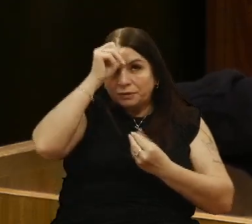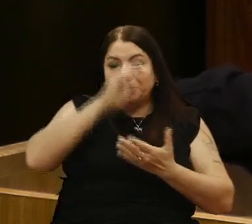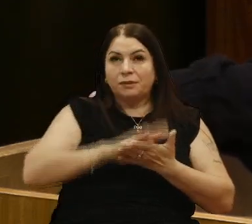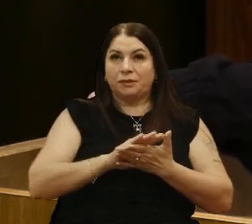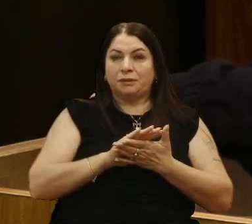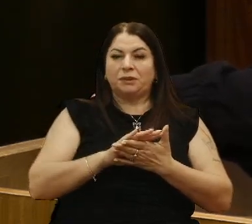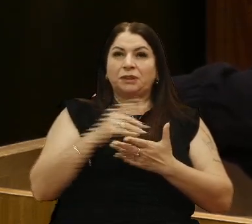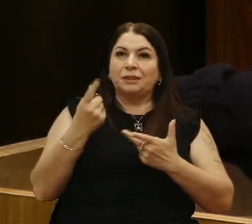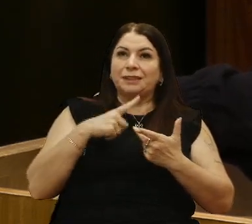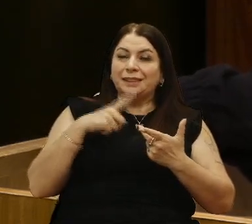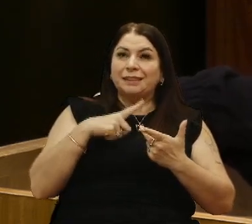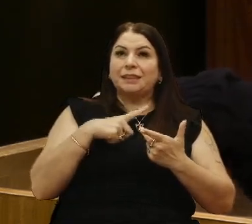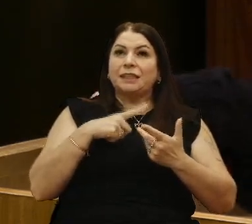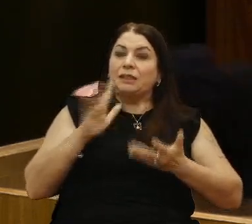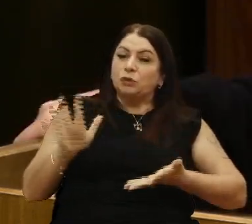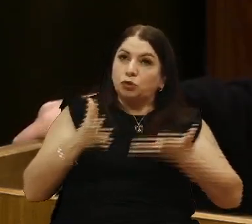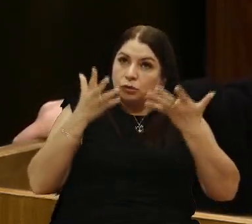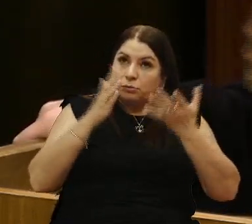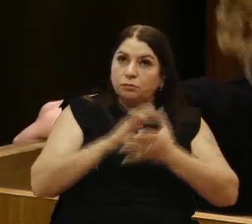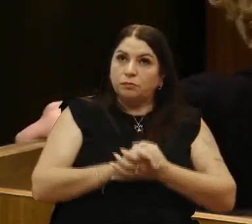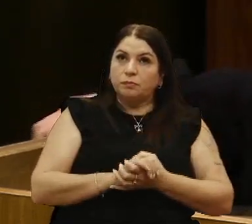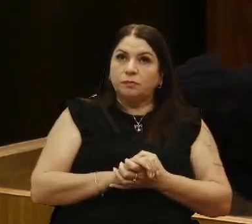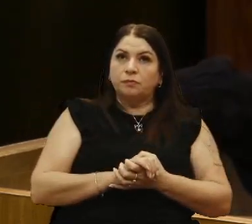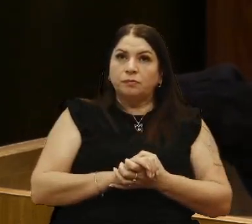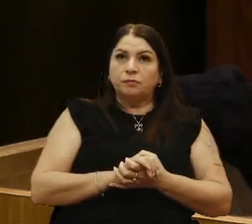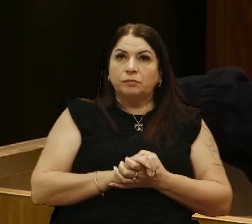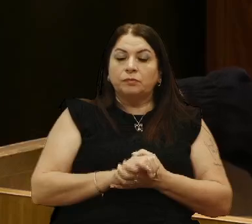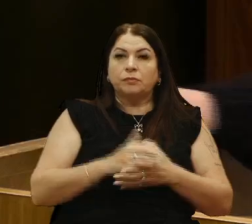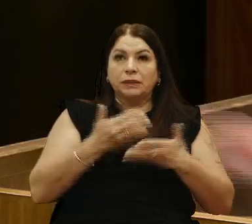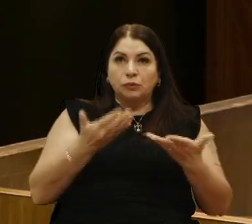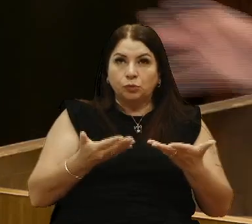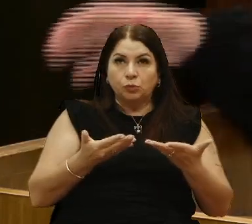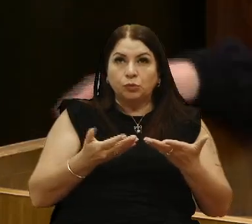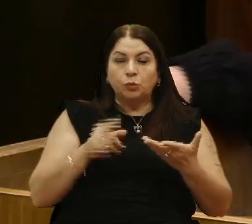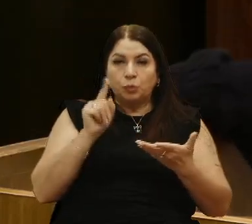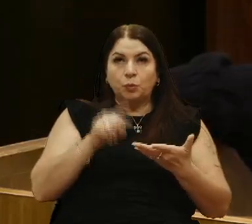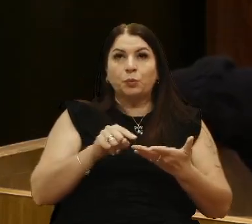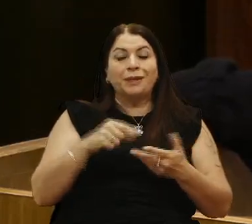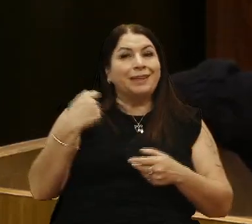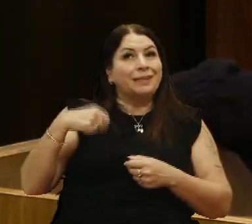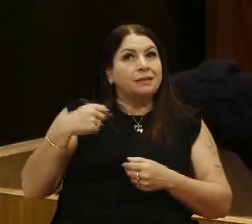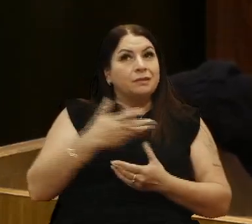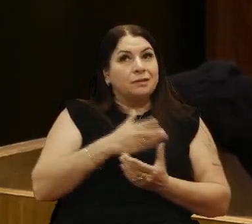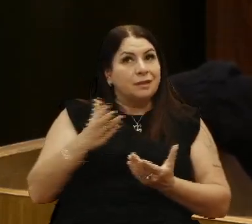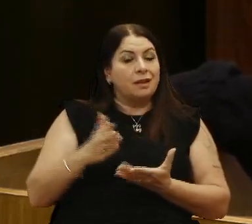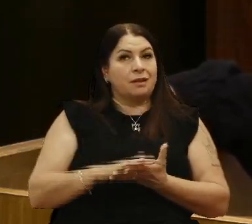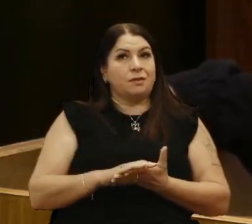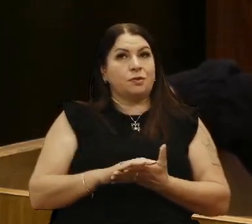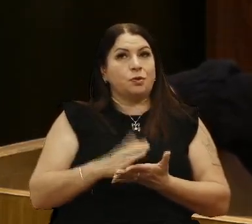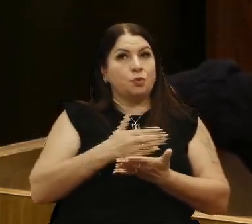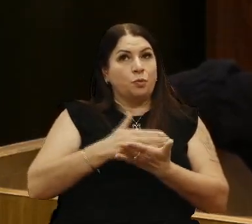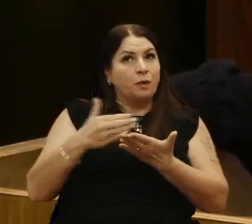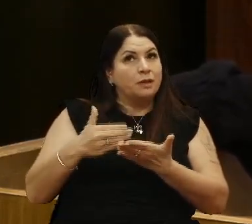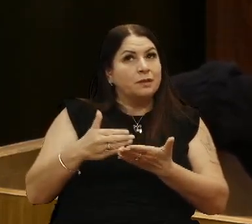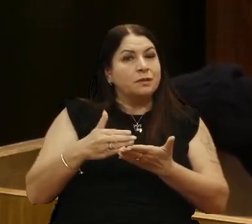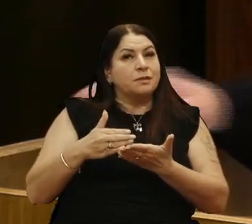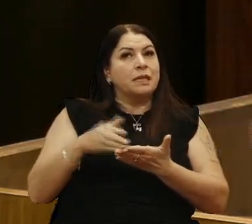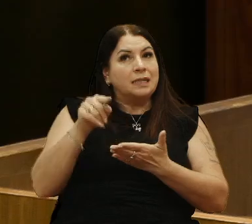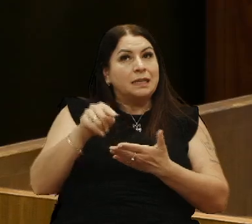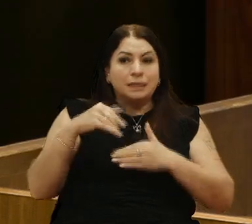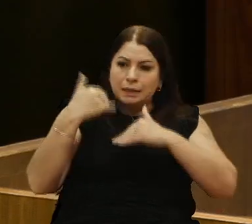do quanto a gente tem estímulos. Então, o quanto é necessário, a partir já